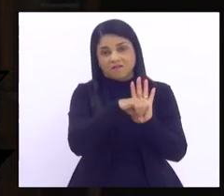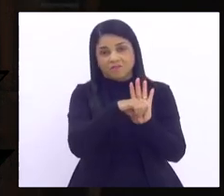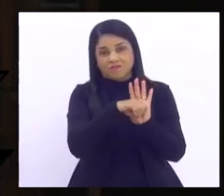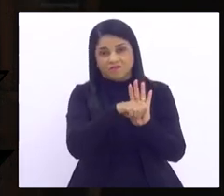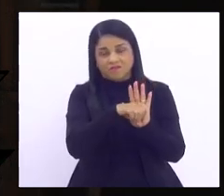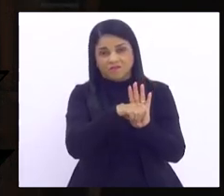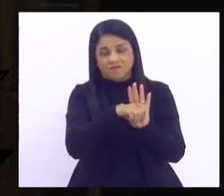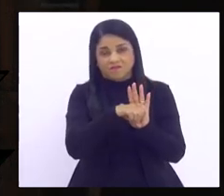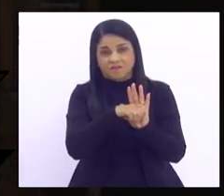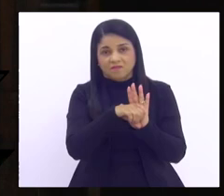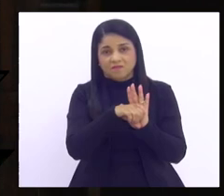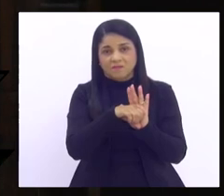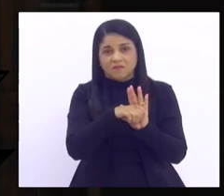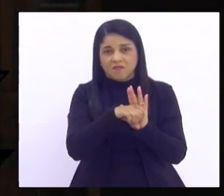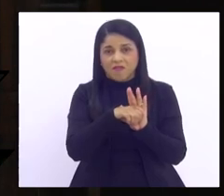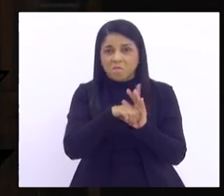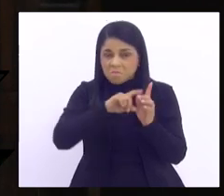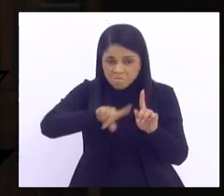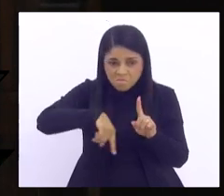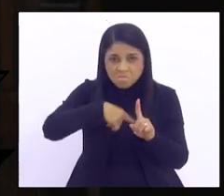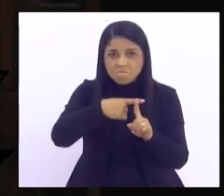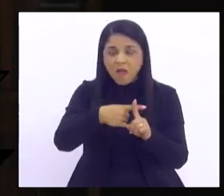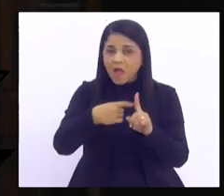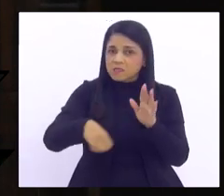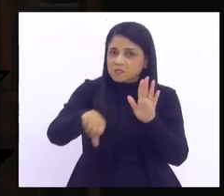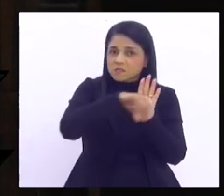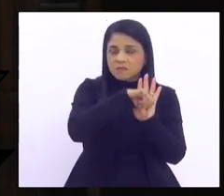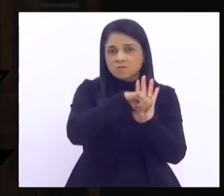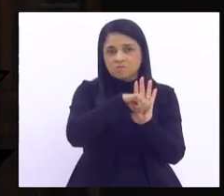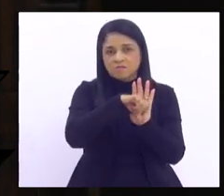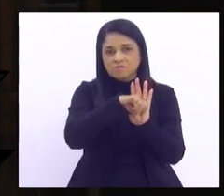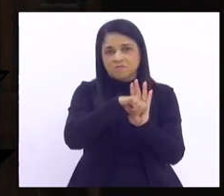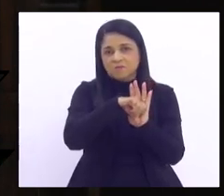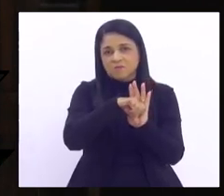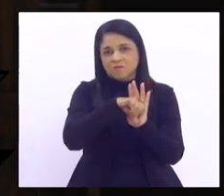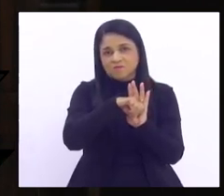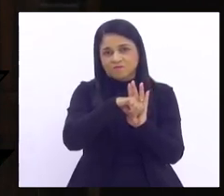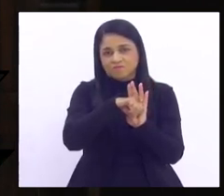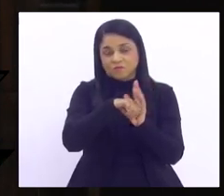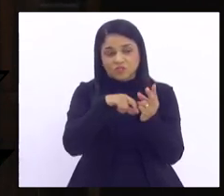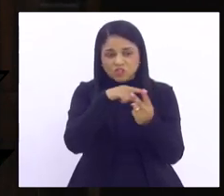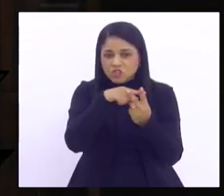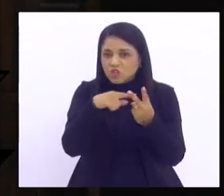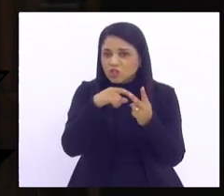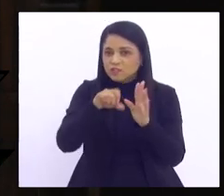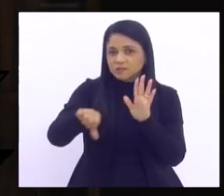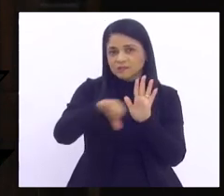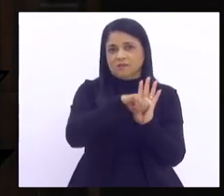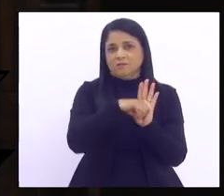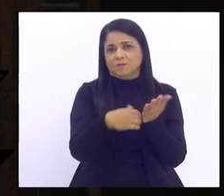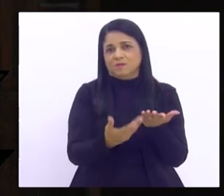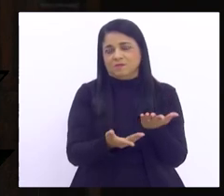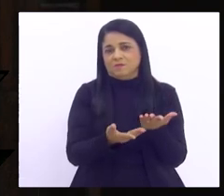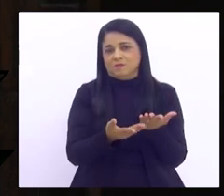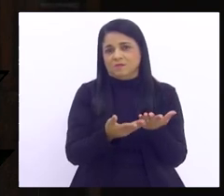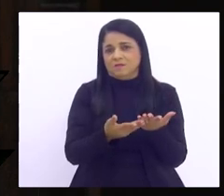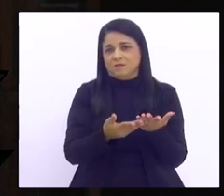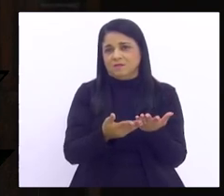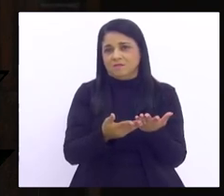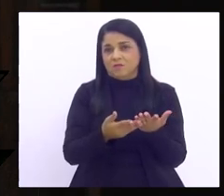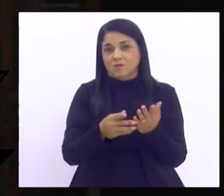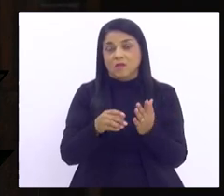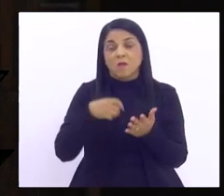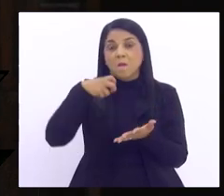Não devemos aumentá-lo com outro crime. Aí vai ser um crime sobre o outro. Se alguém deve